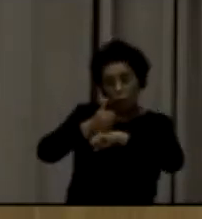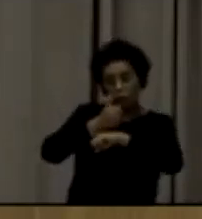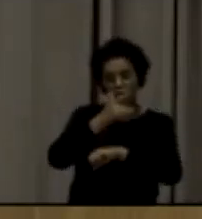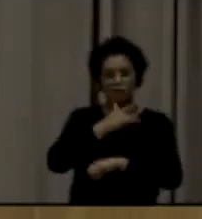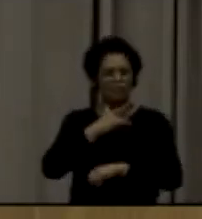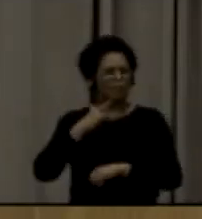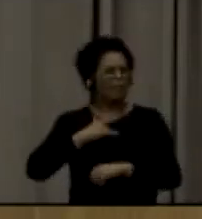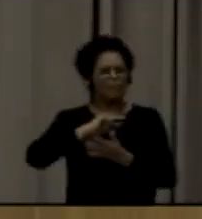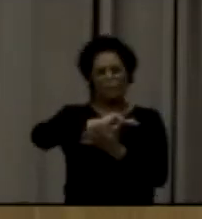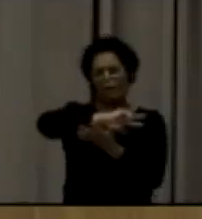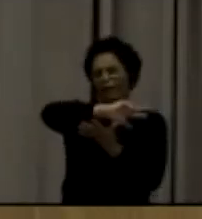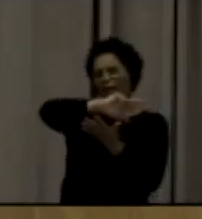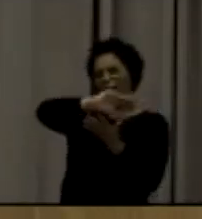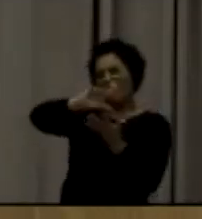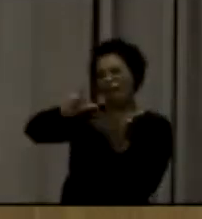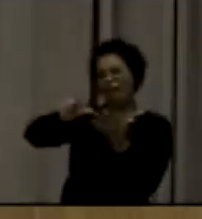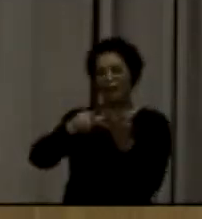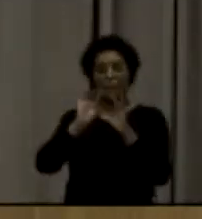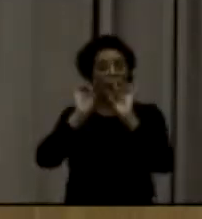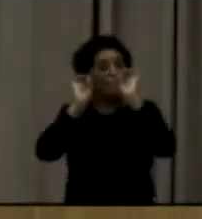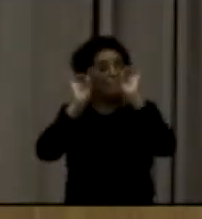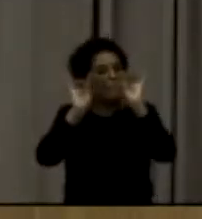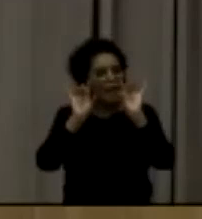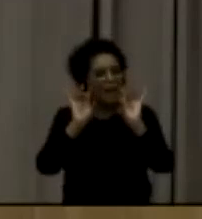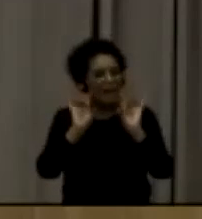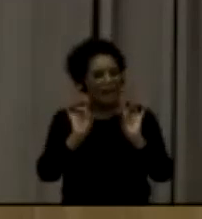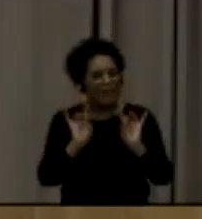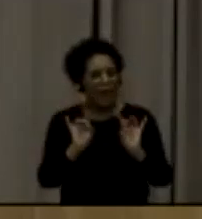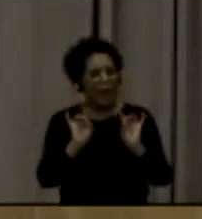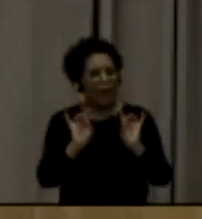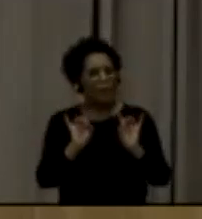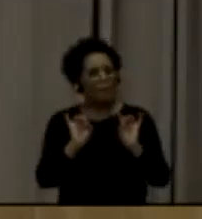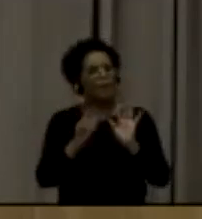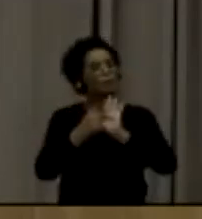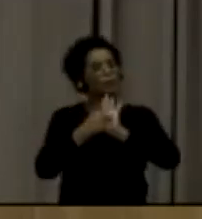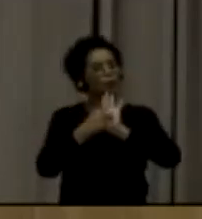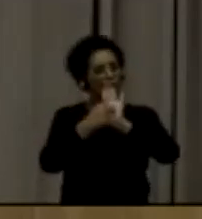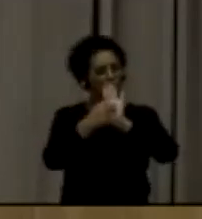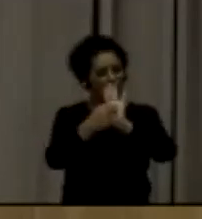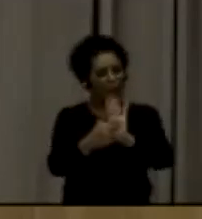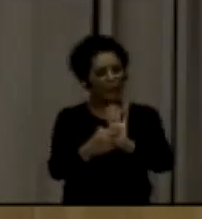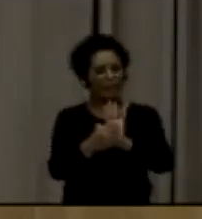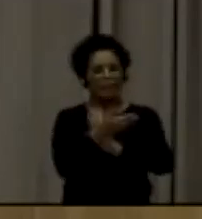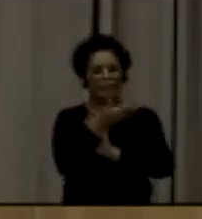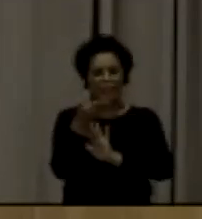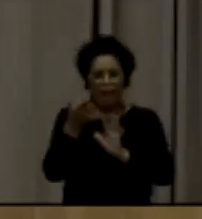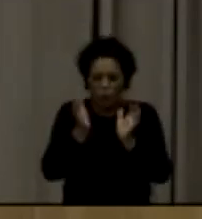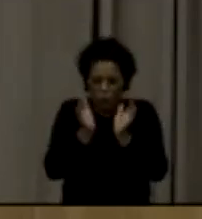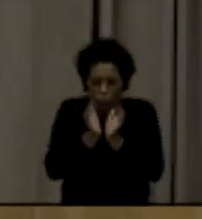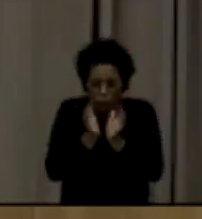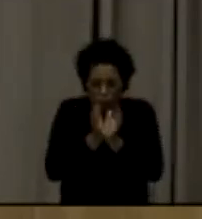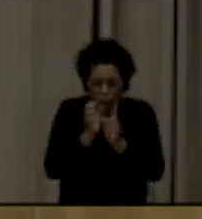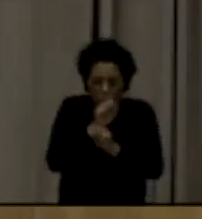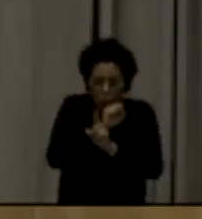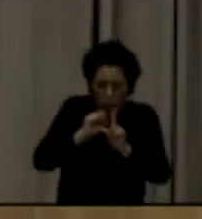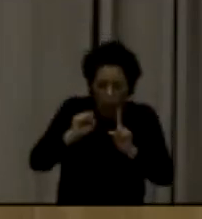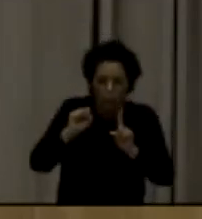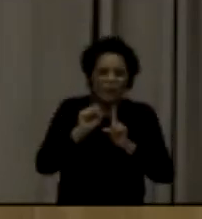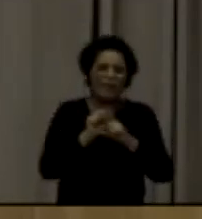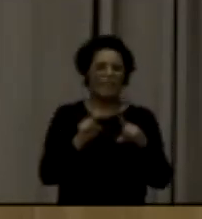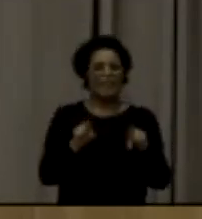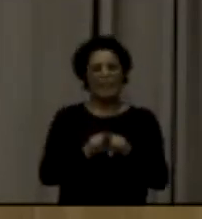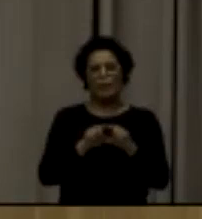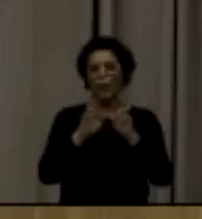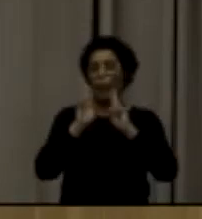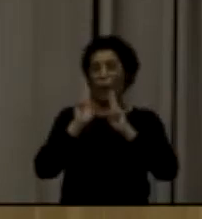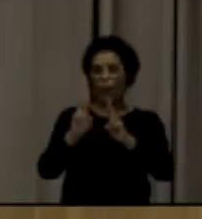e variedades. E especialmente, eu gostaria de dizer que com os movimentos sociais, e esperamos